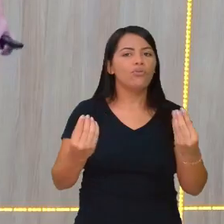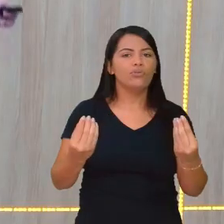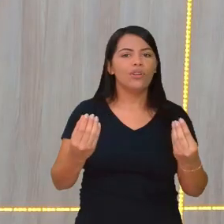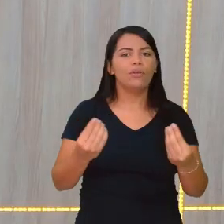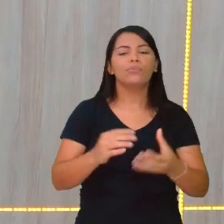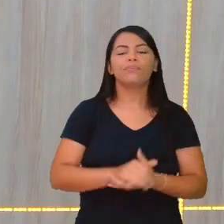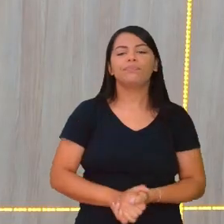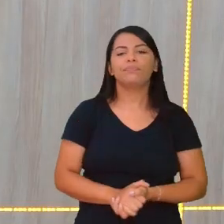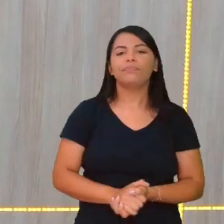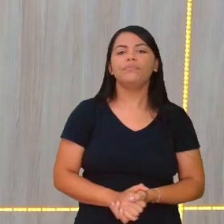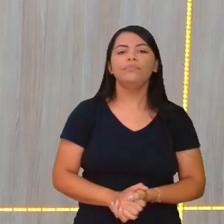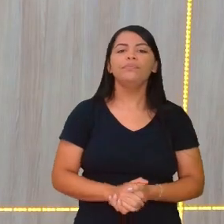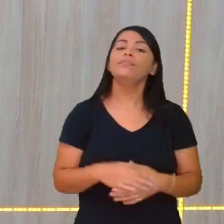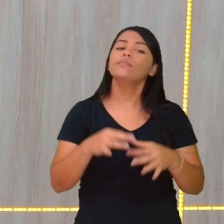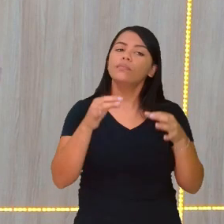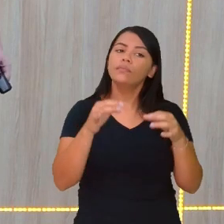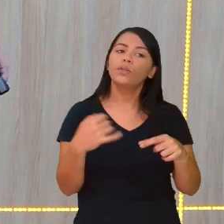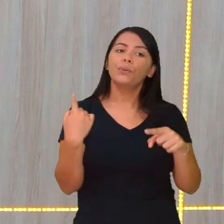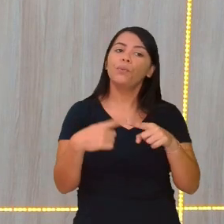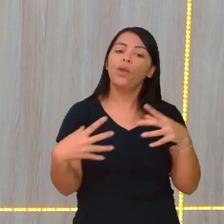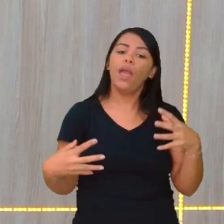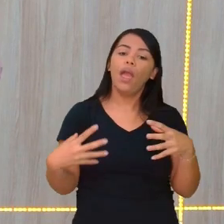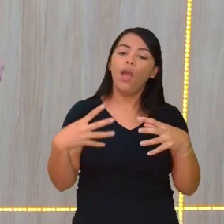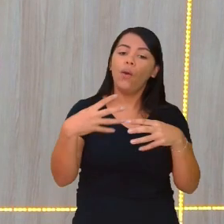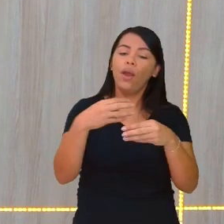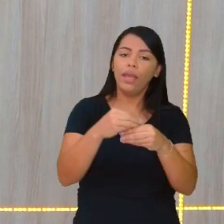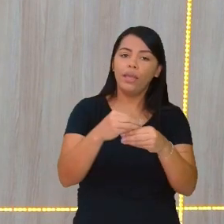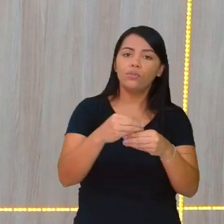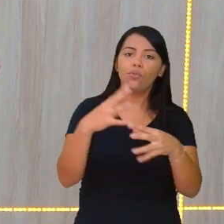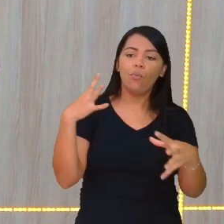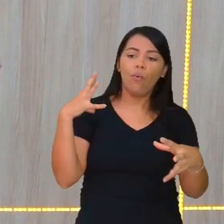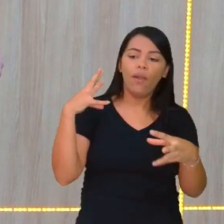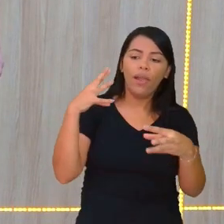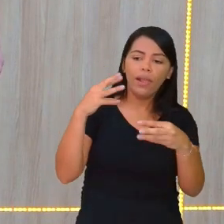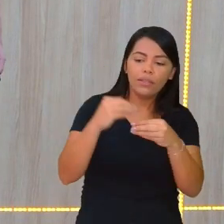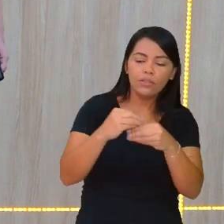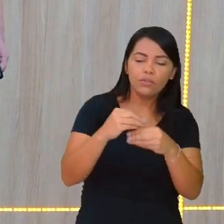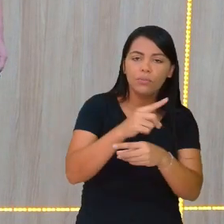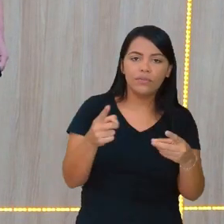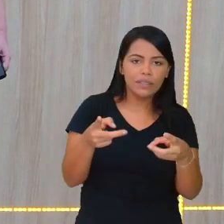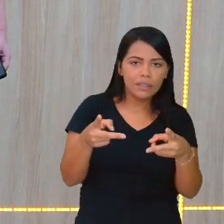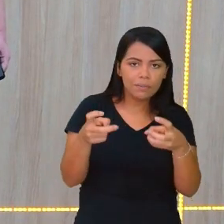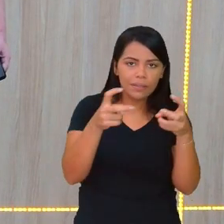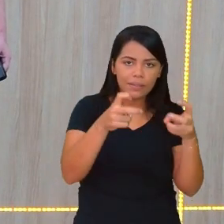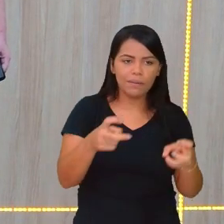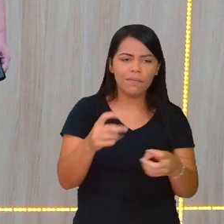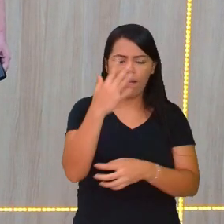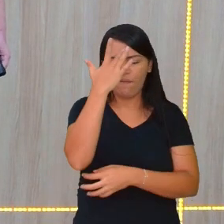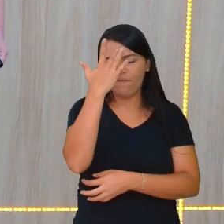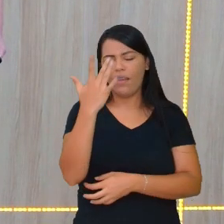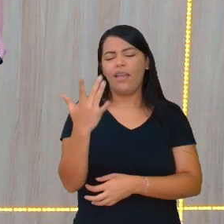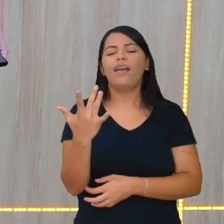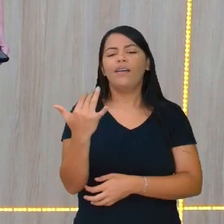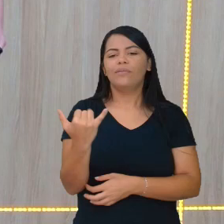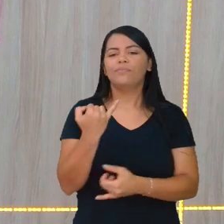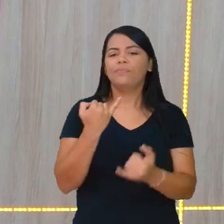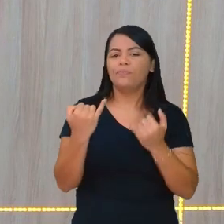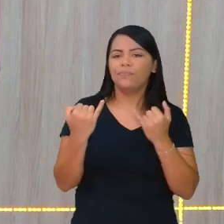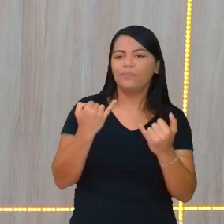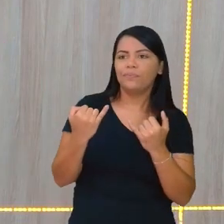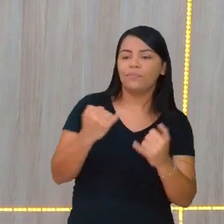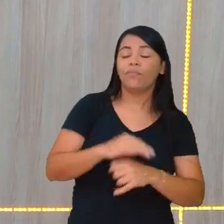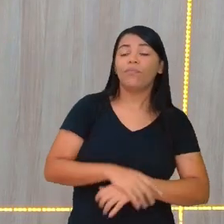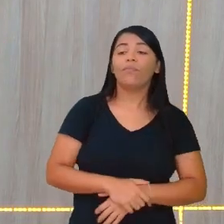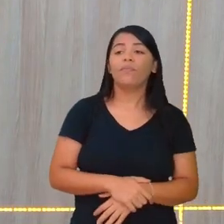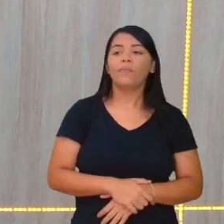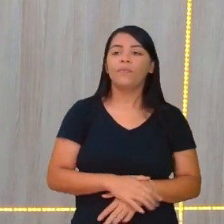Justamente, porque é o resumão que é para vocês identificarem com facilidade a informação. Gente, se